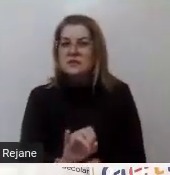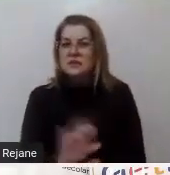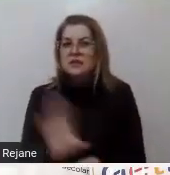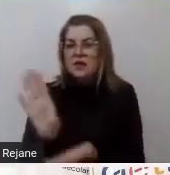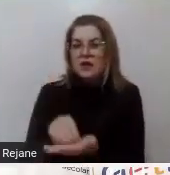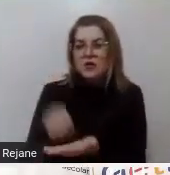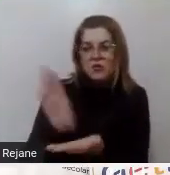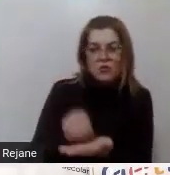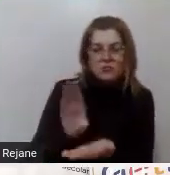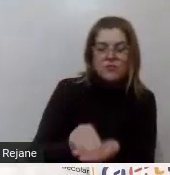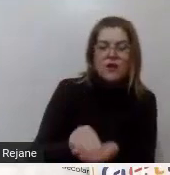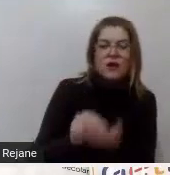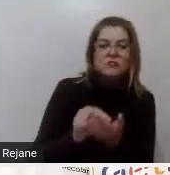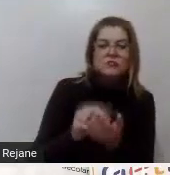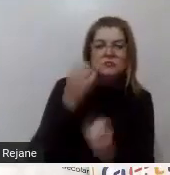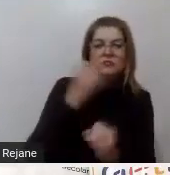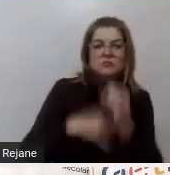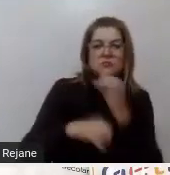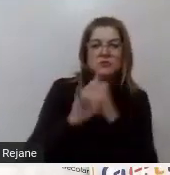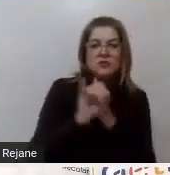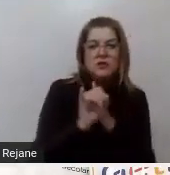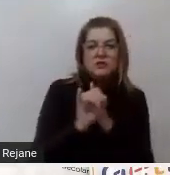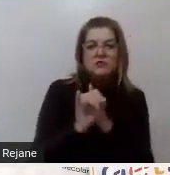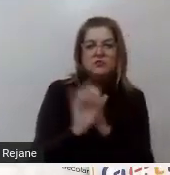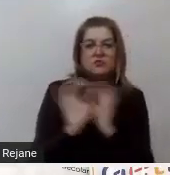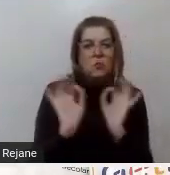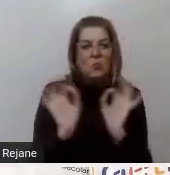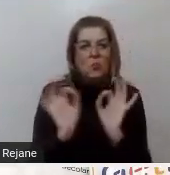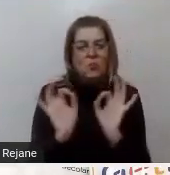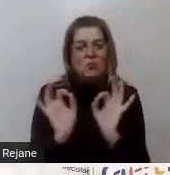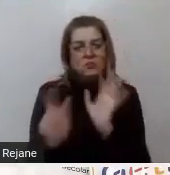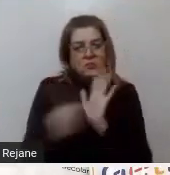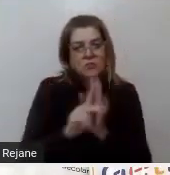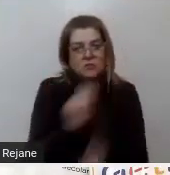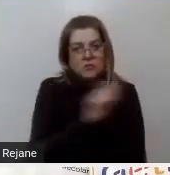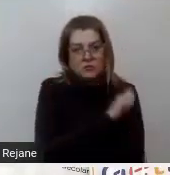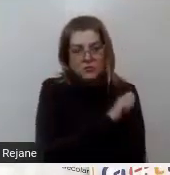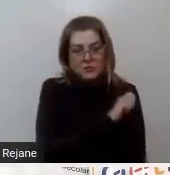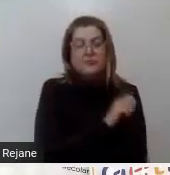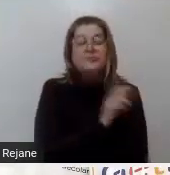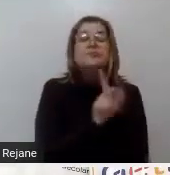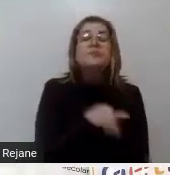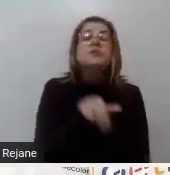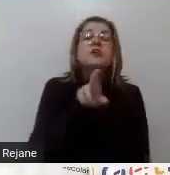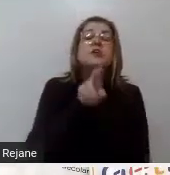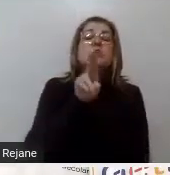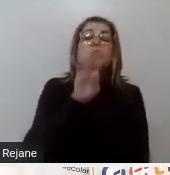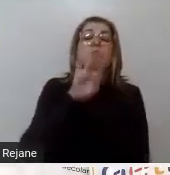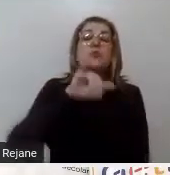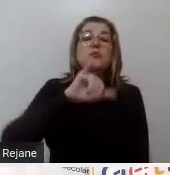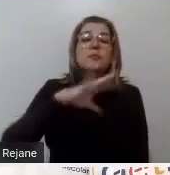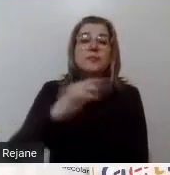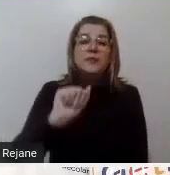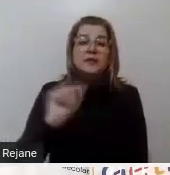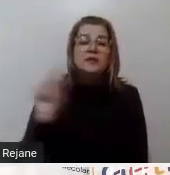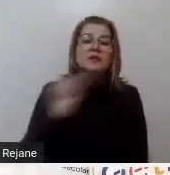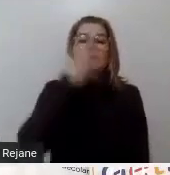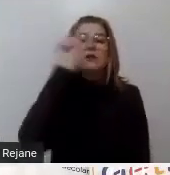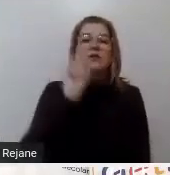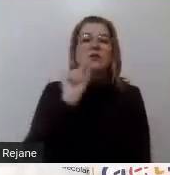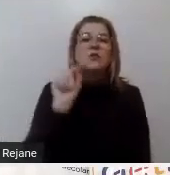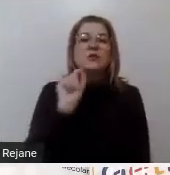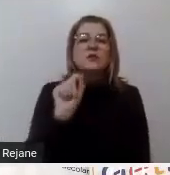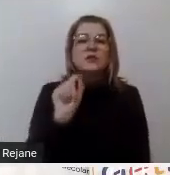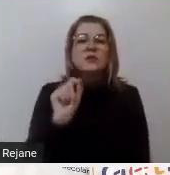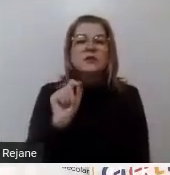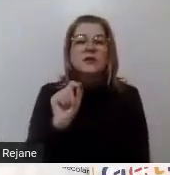algum lugar. Isso. Aí, olha só. Aqui em rubrica, o que é uma rubrica? São os critérios objetivos